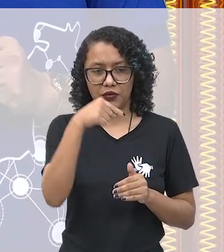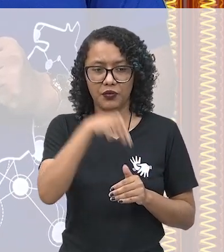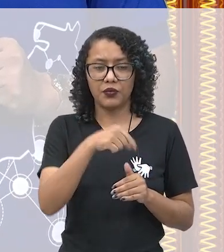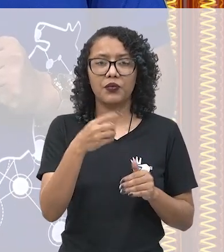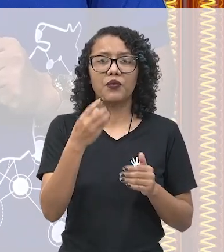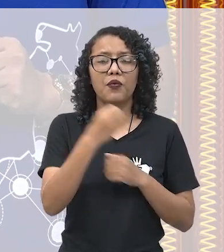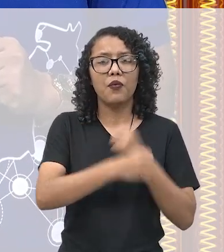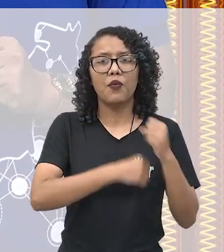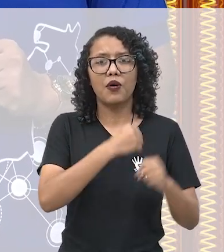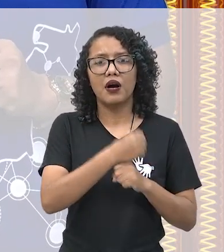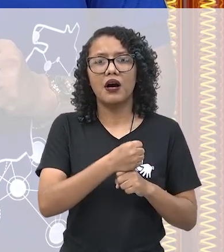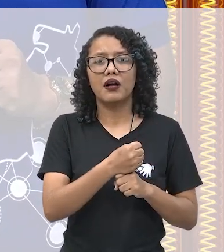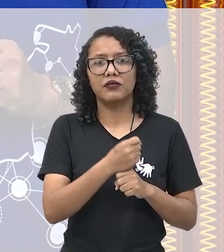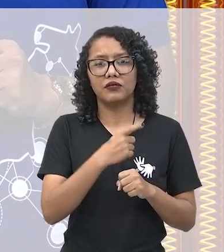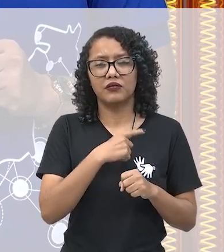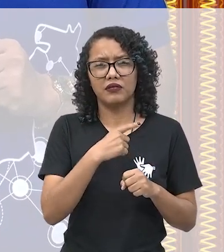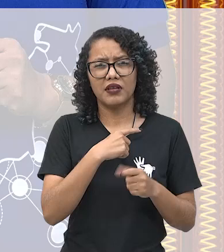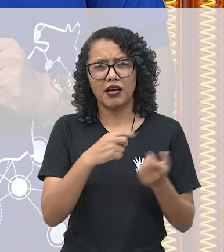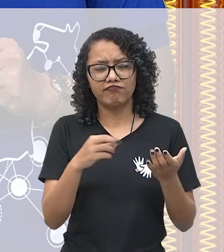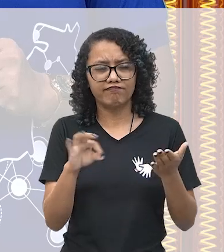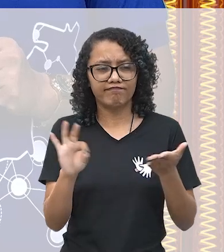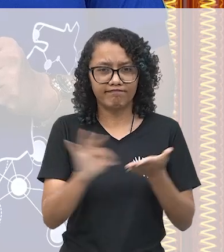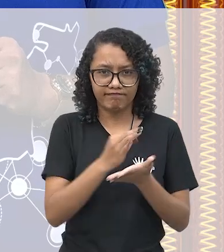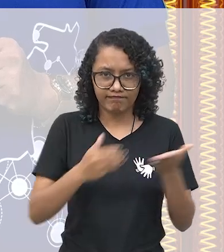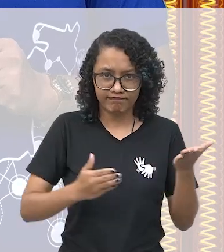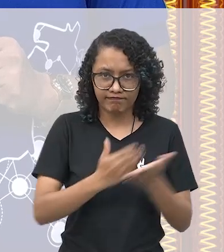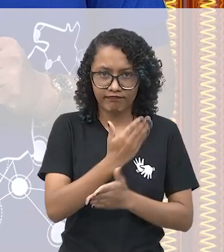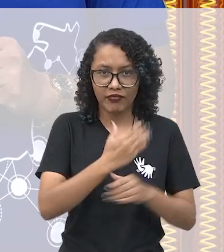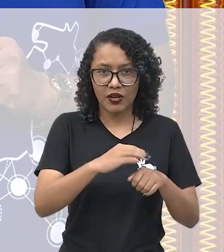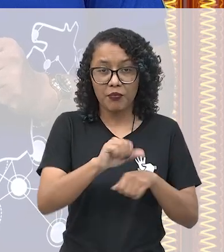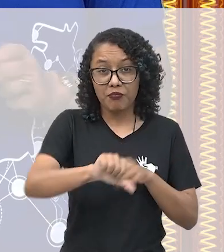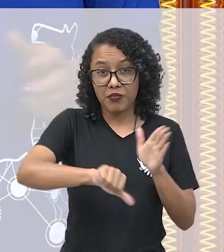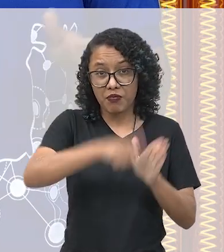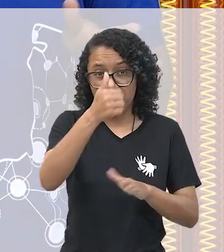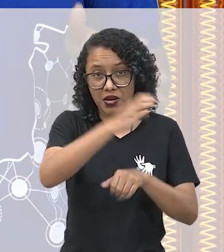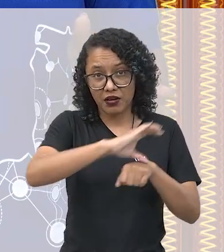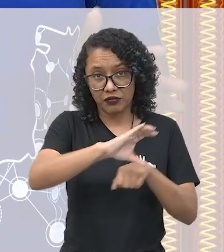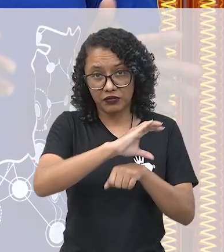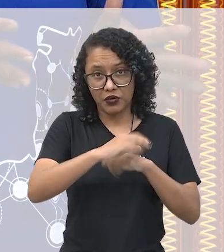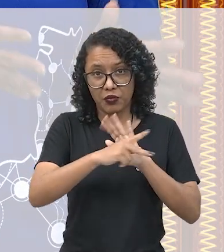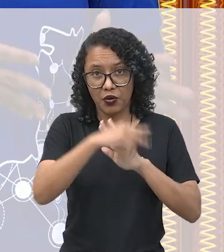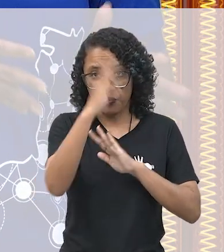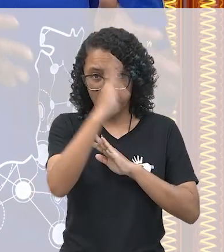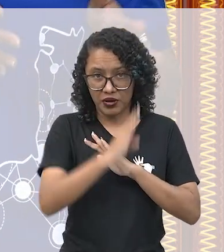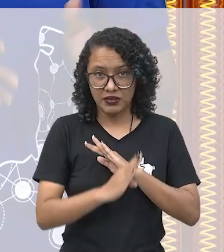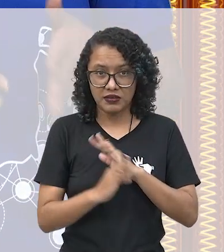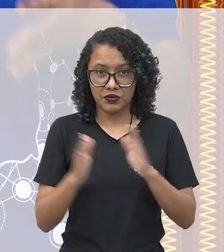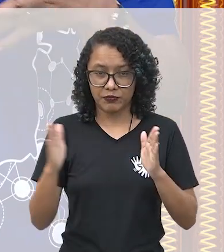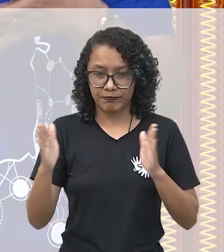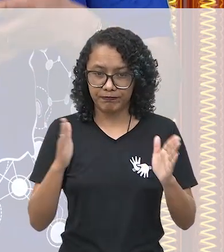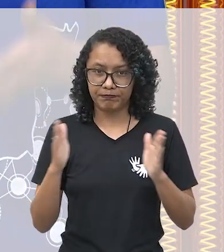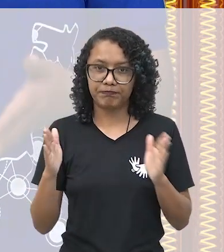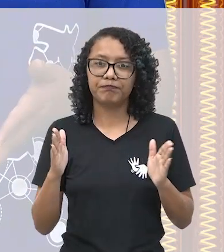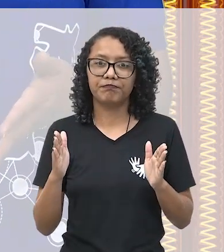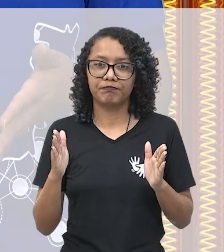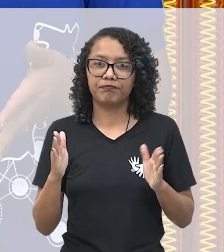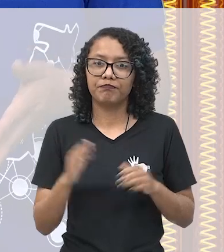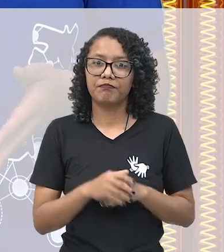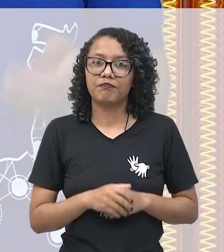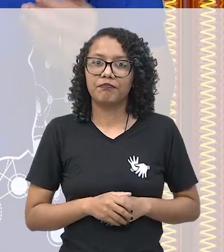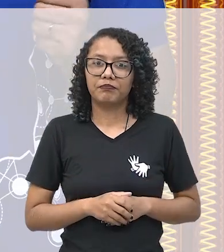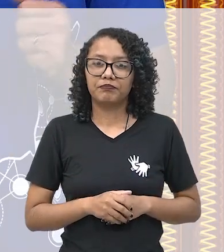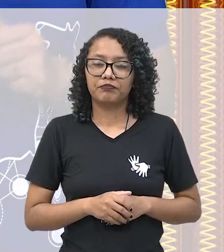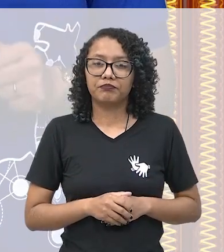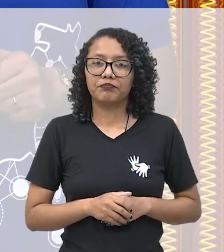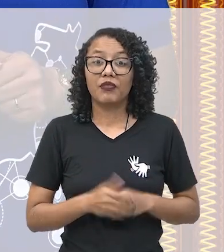em que há a promulgação da primeira Constituição do Brasil neste momento para a República